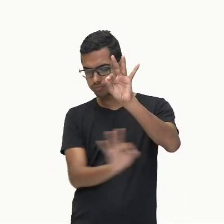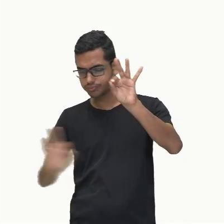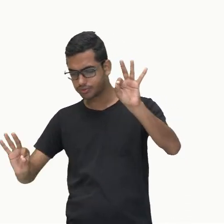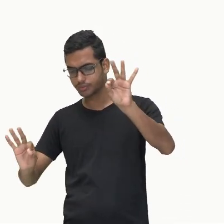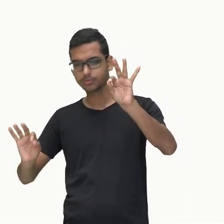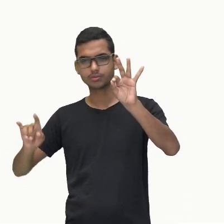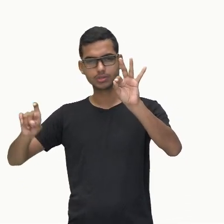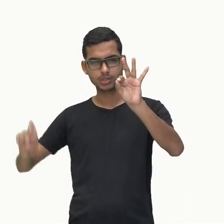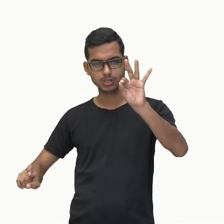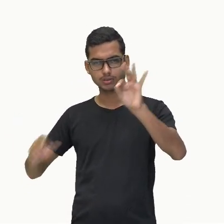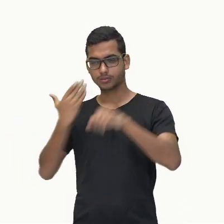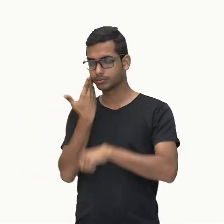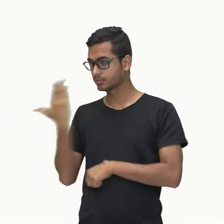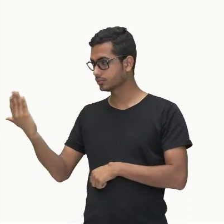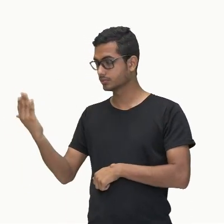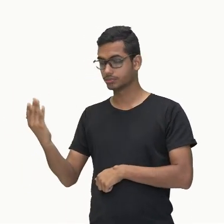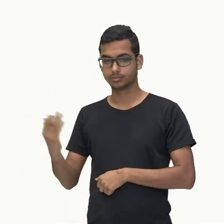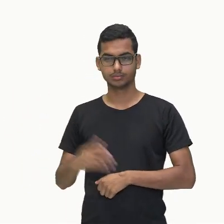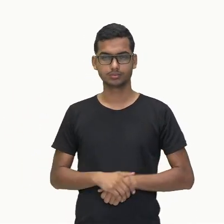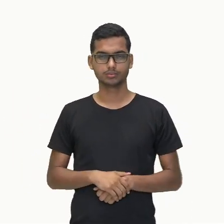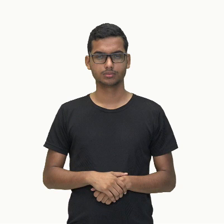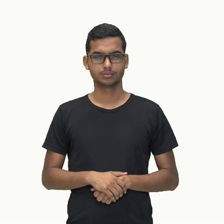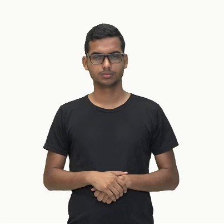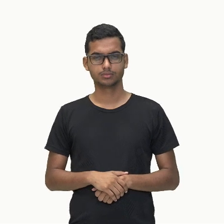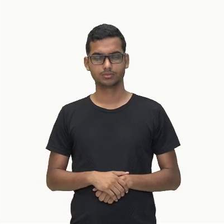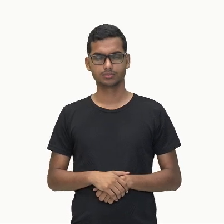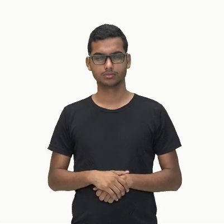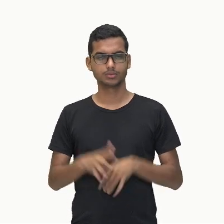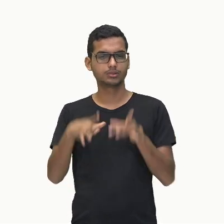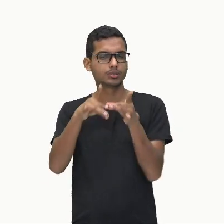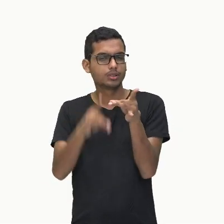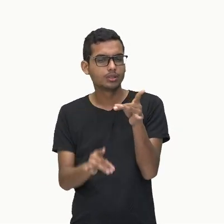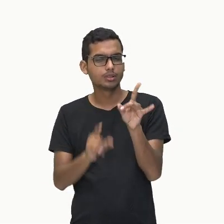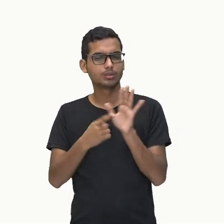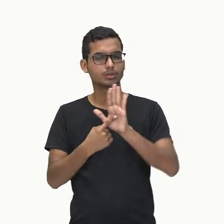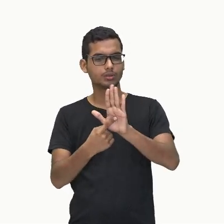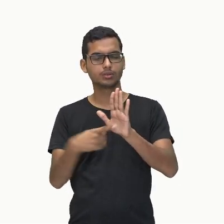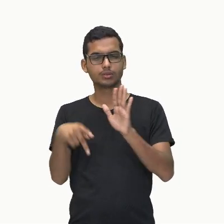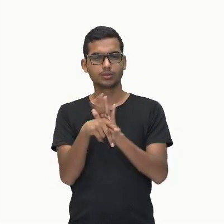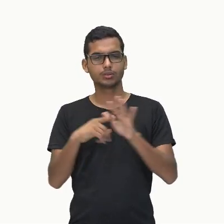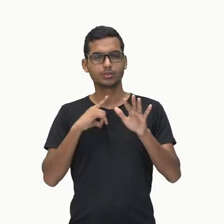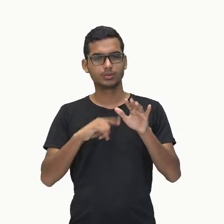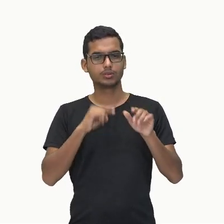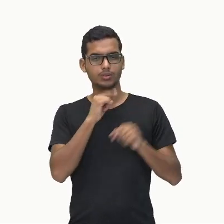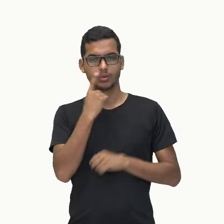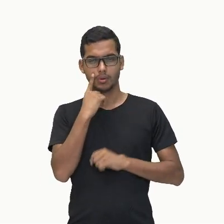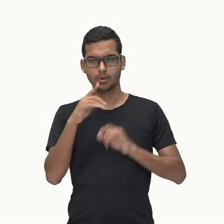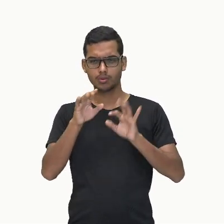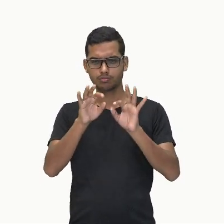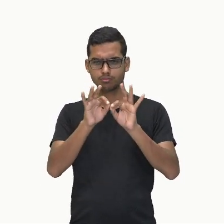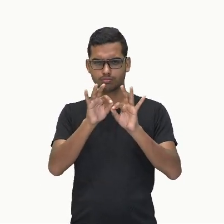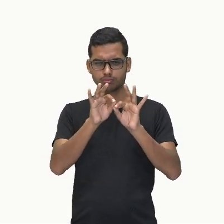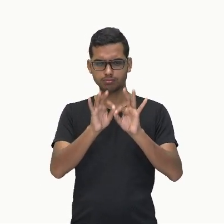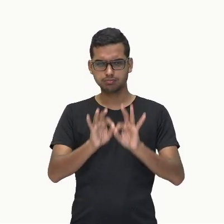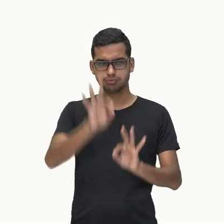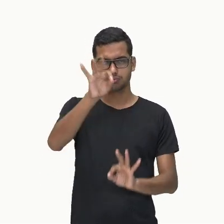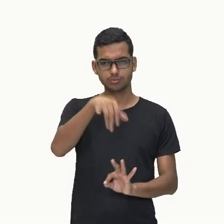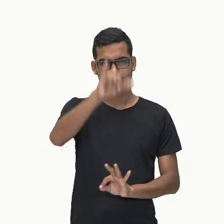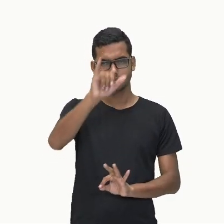tem os eixos x e y, e ela descreve essa curva aqui no formato de